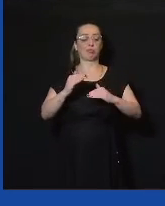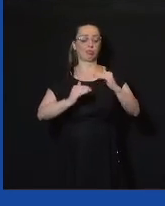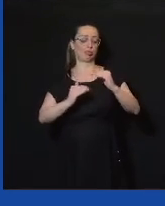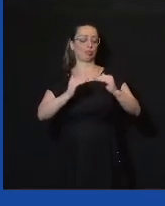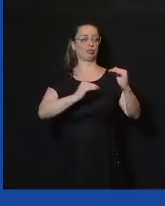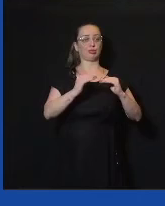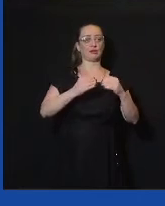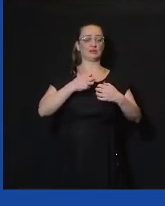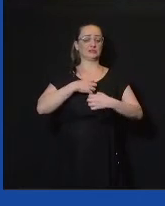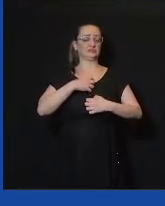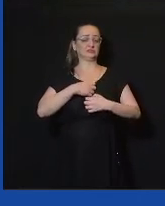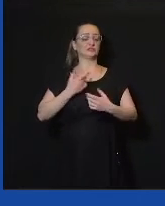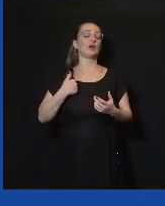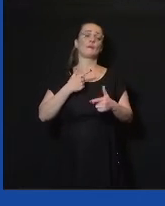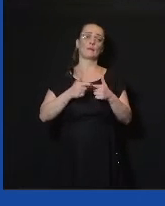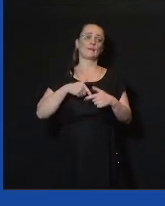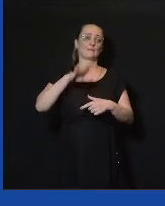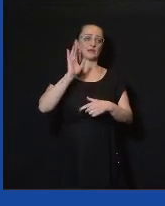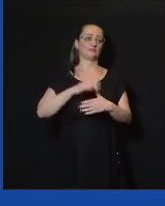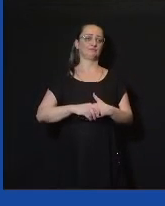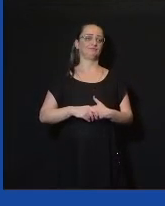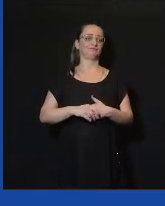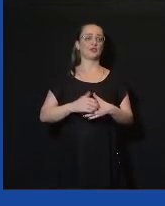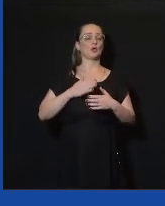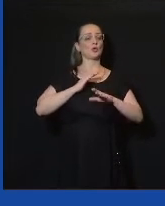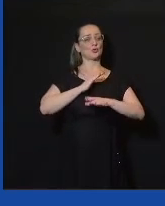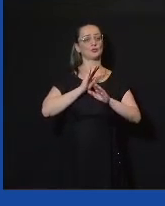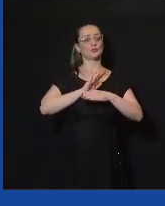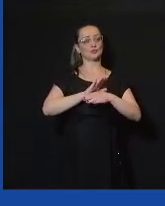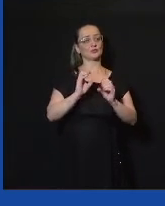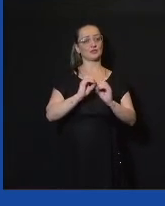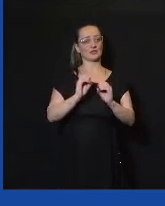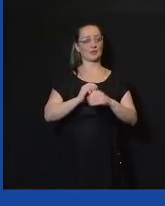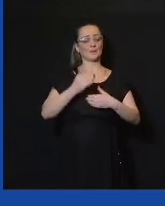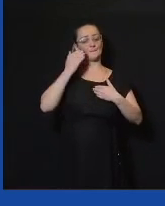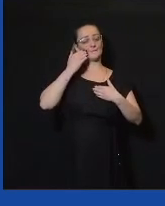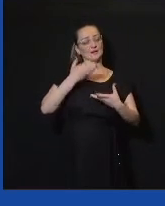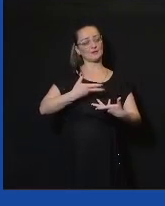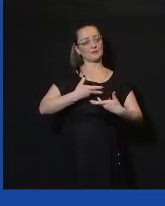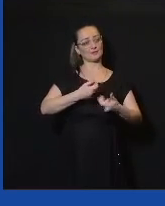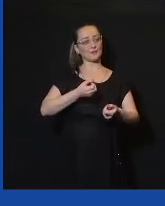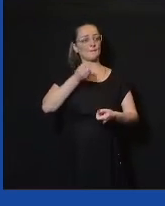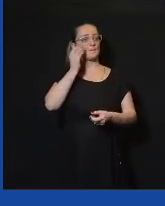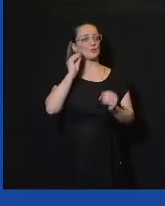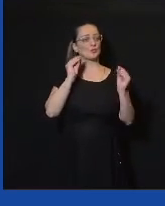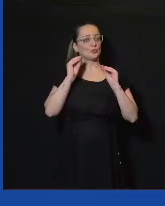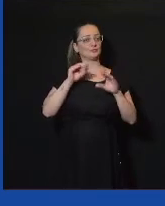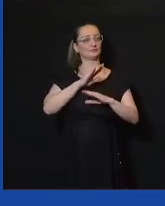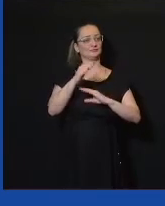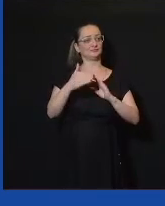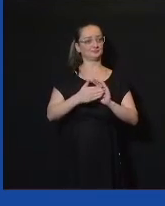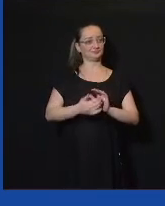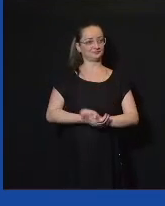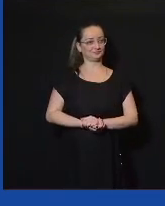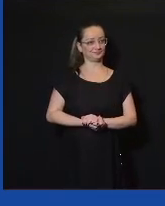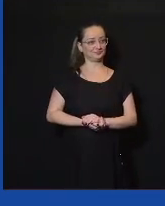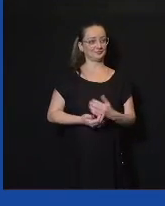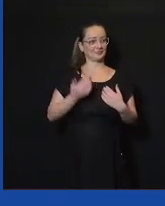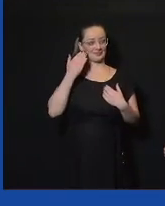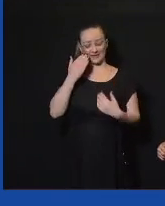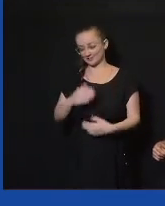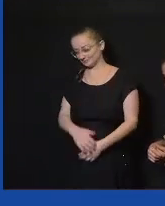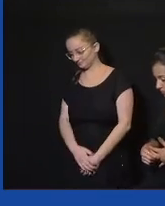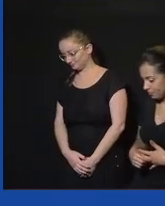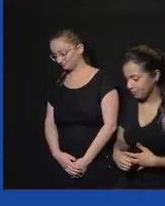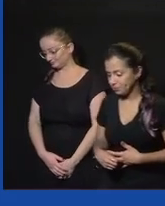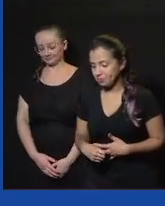rancor, e aí está provando que não serve para ninguém. Obrigado pelo convite. E um beijão para todos vocês aqui do nosso debate. Pô, obrigado. Era brincadeira a coisa da poesia,